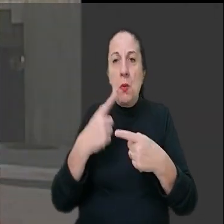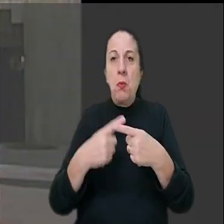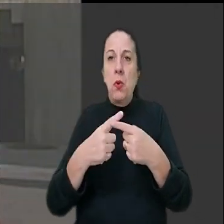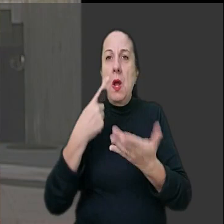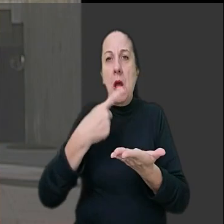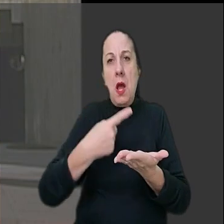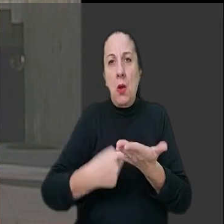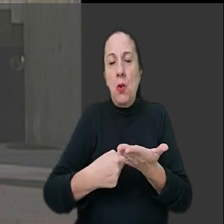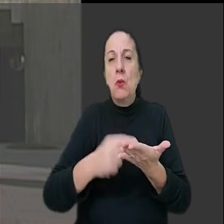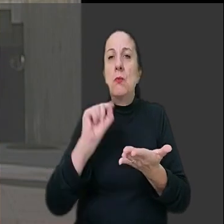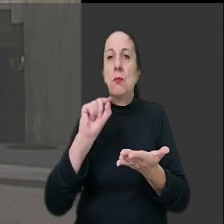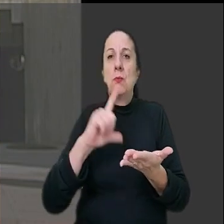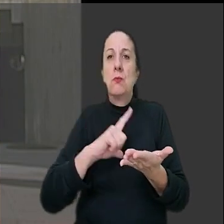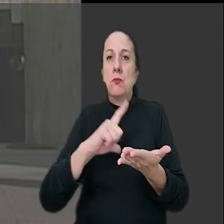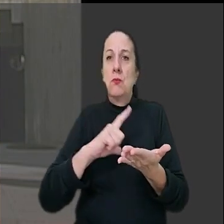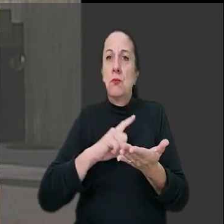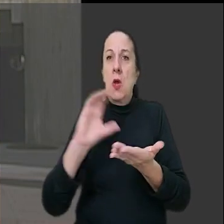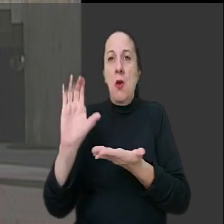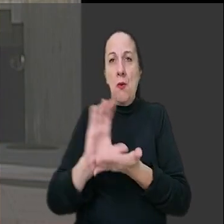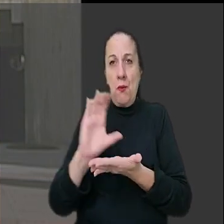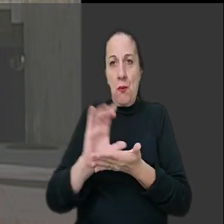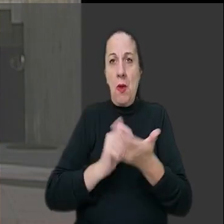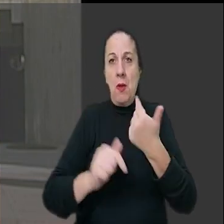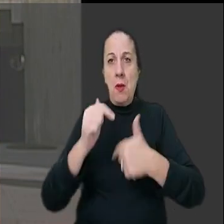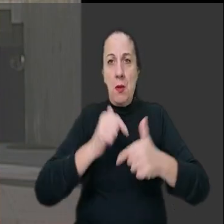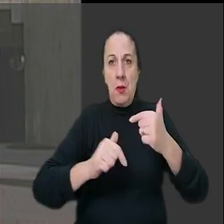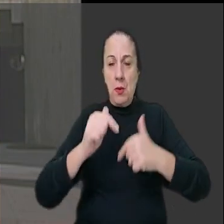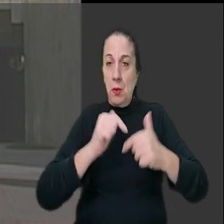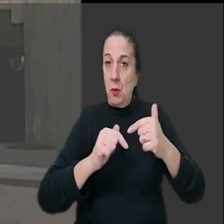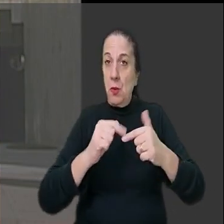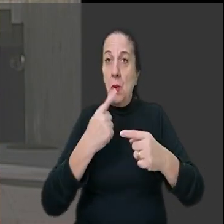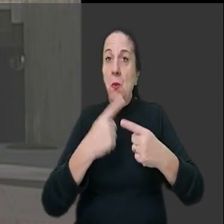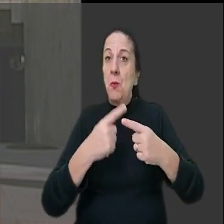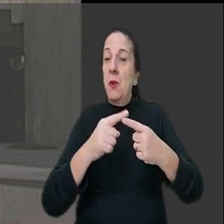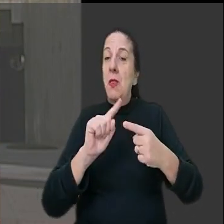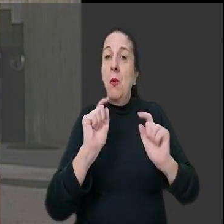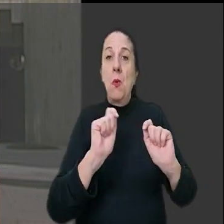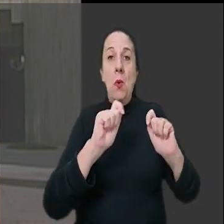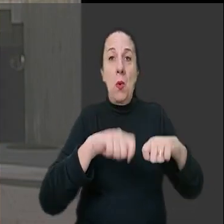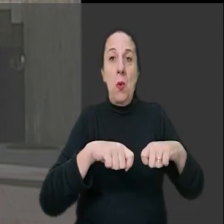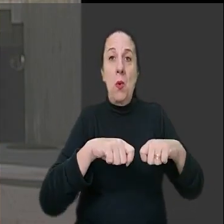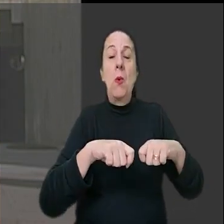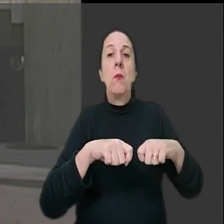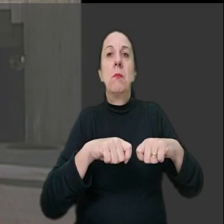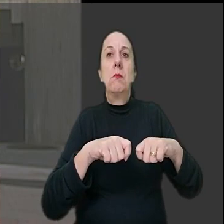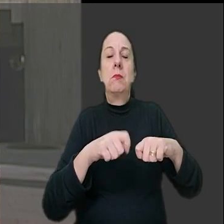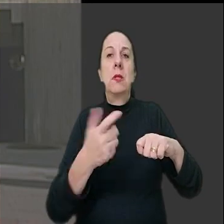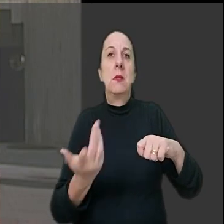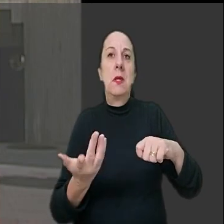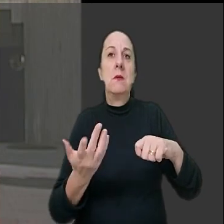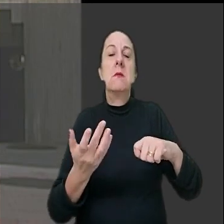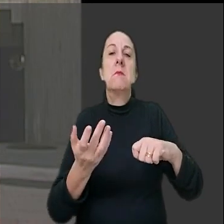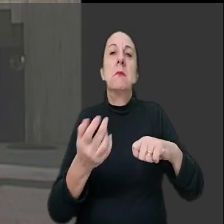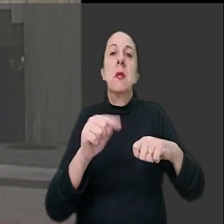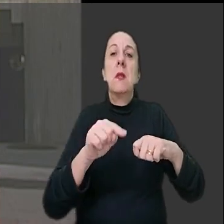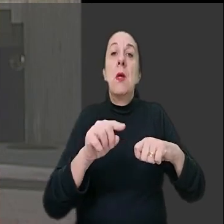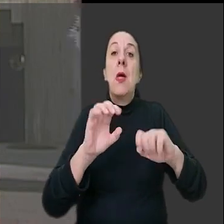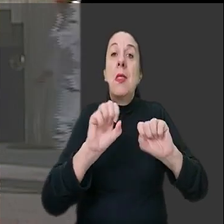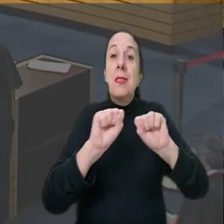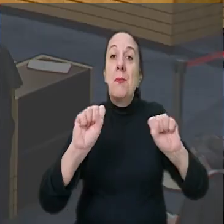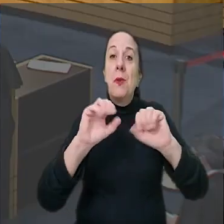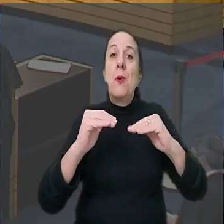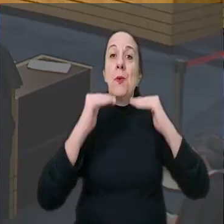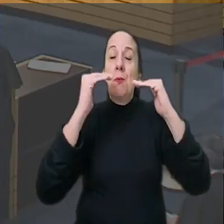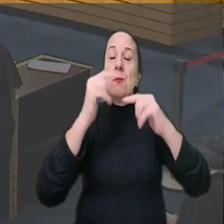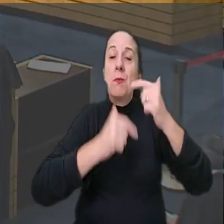foi rejeitada porque o acordo previa o pagamento de verbas trabalhistas em prejuízo da competência do juízo da recuperação